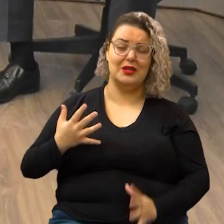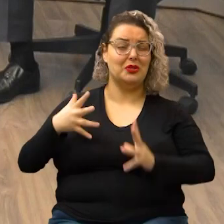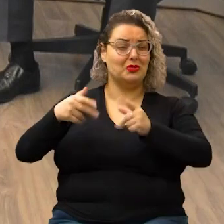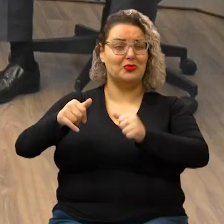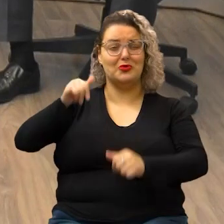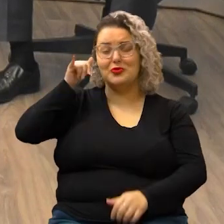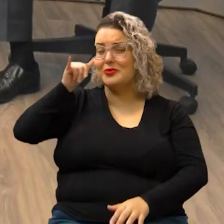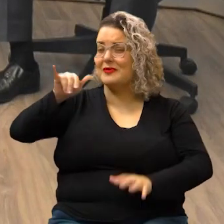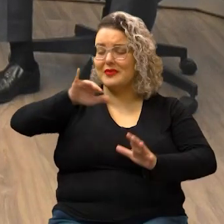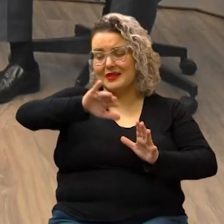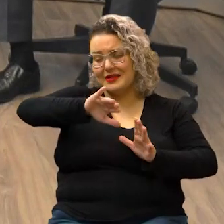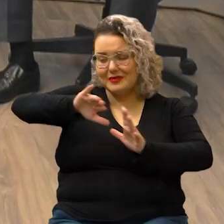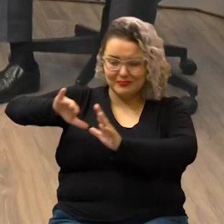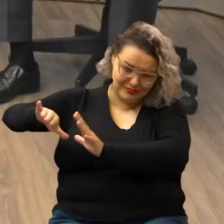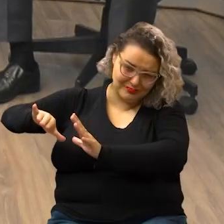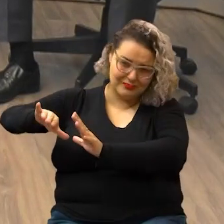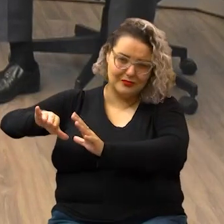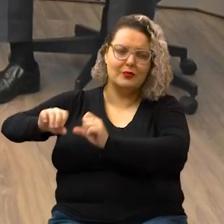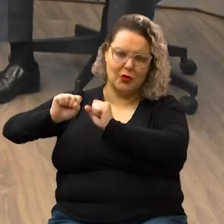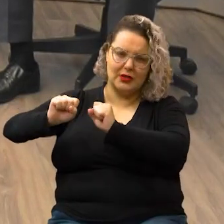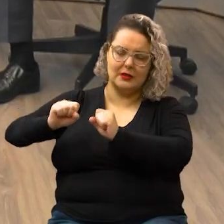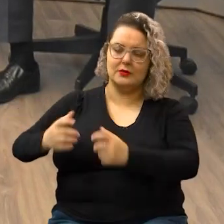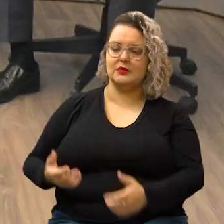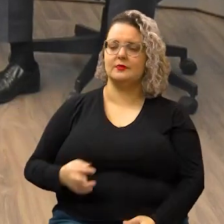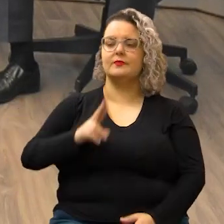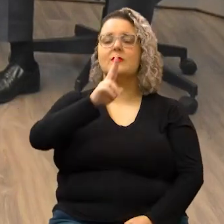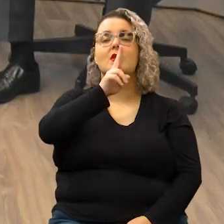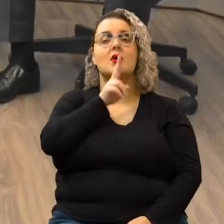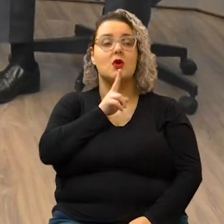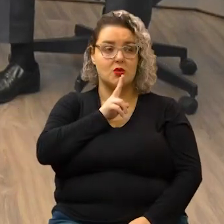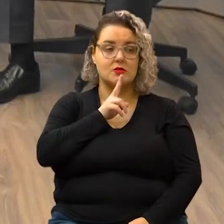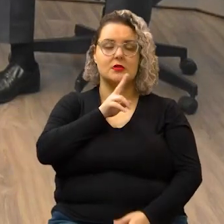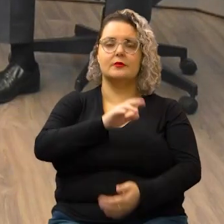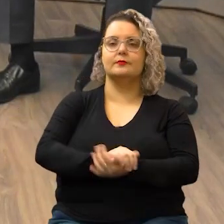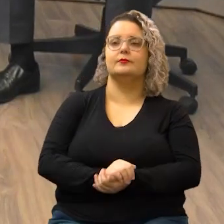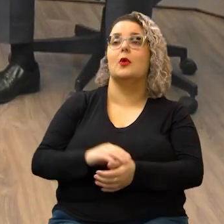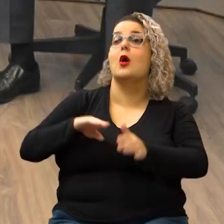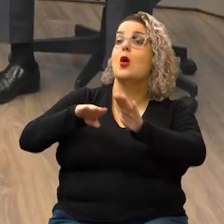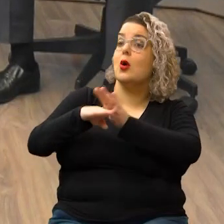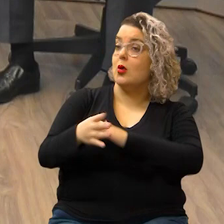que é o nosso bem maior. Siri. Eu costumo,